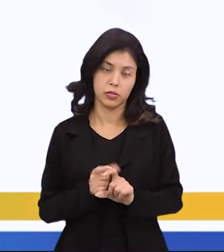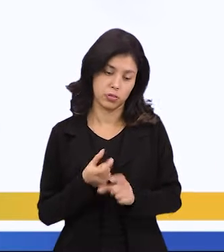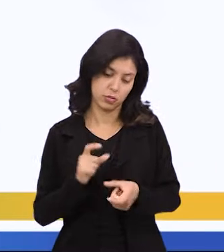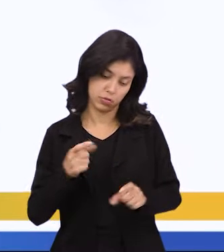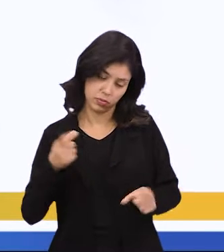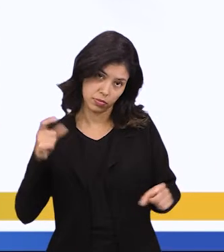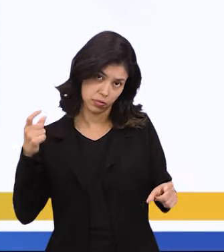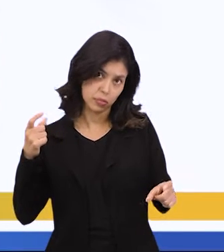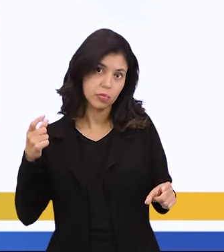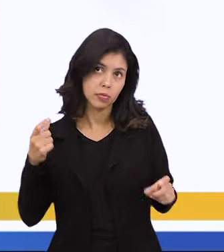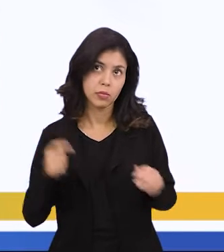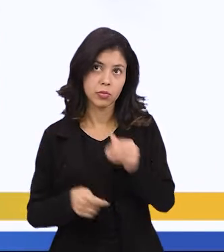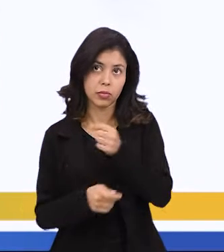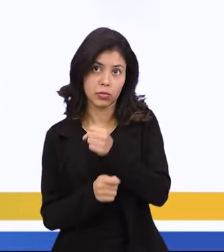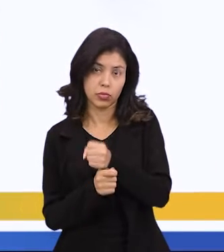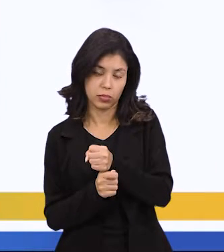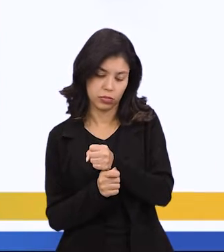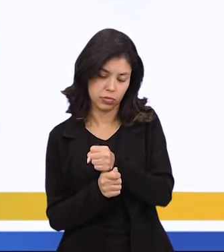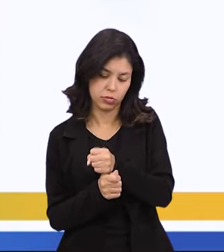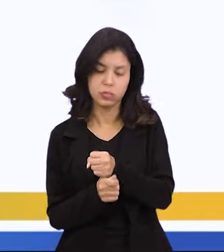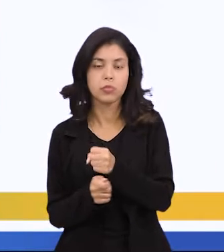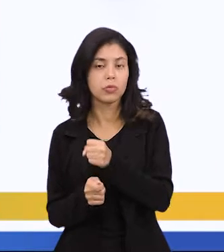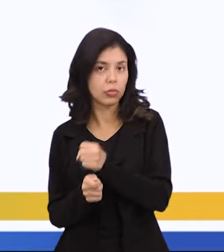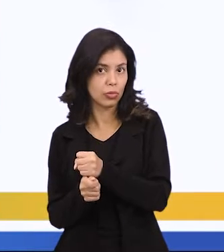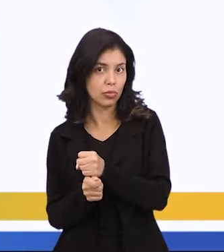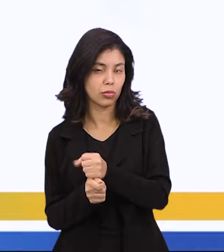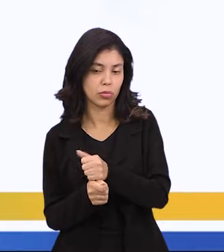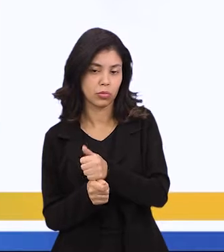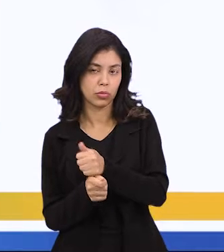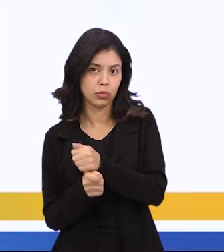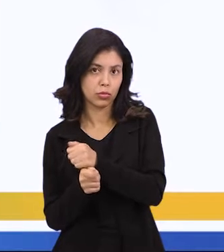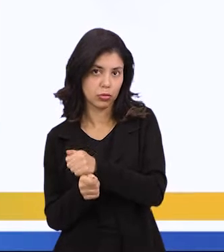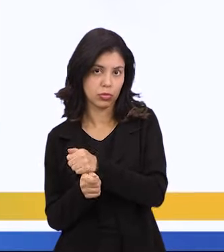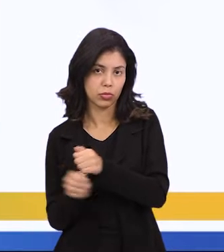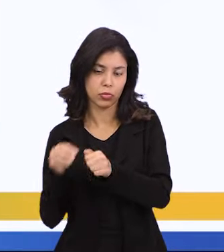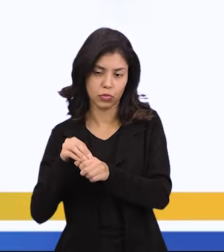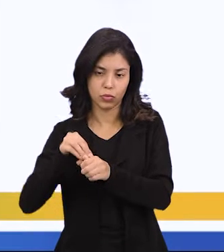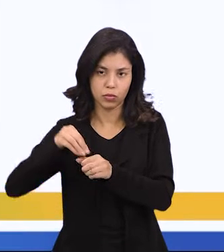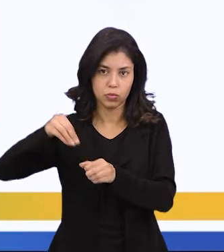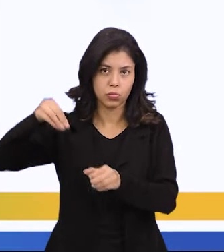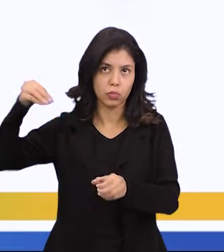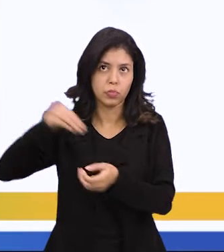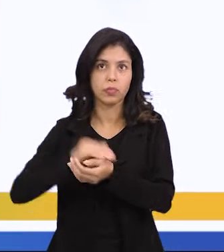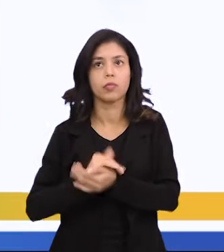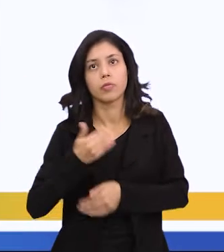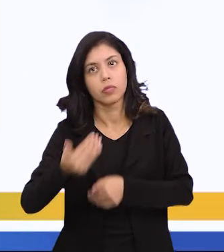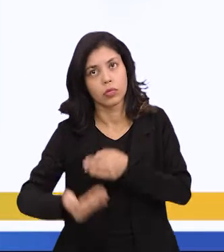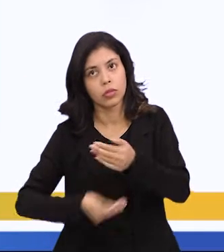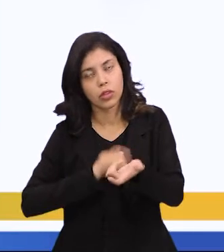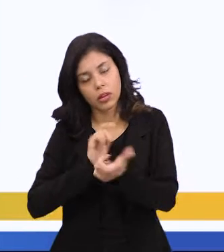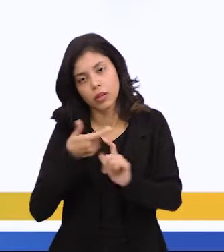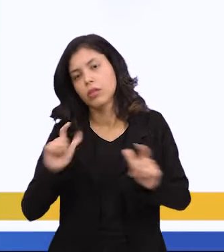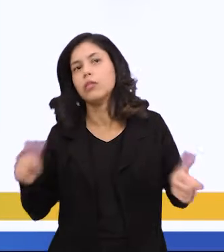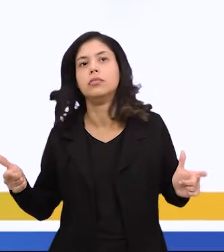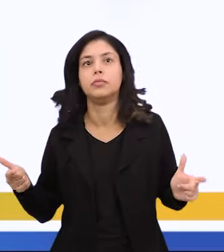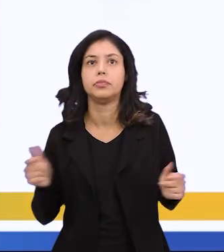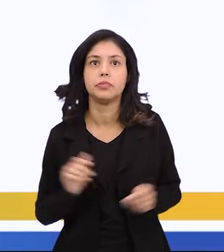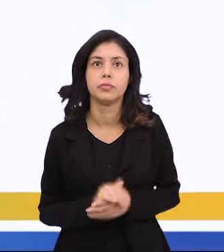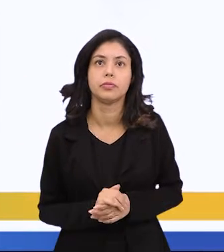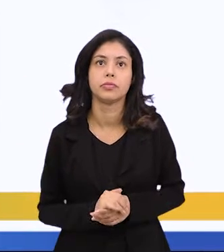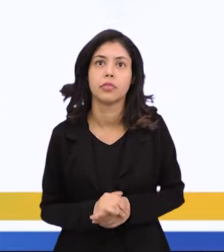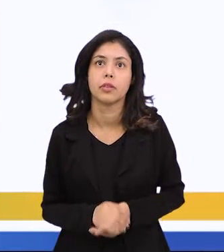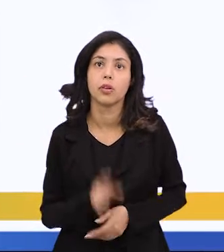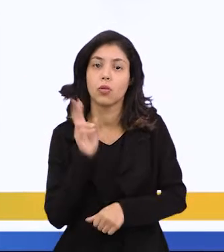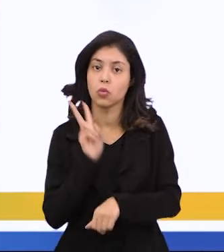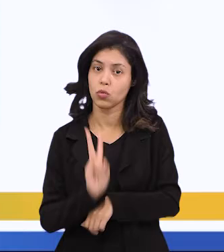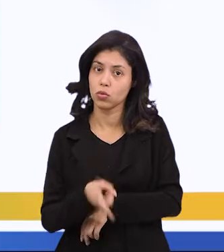maior. Olhem aí na imagem. A grande população, ao longo dos milhares de anos,